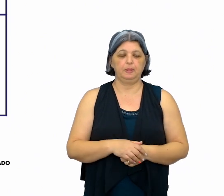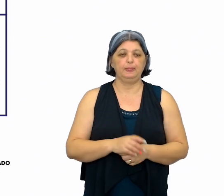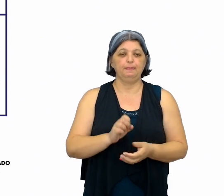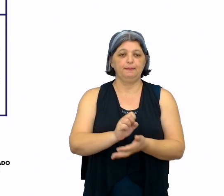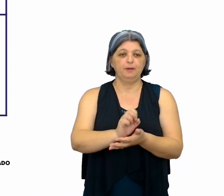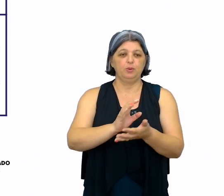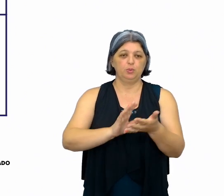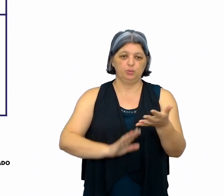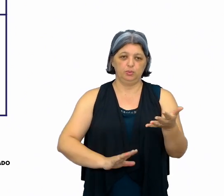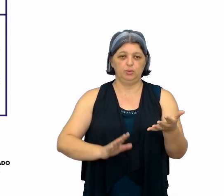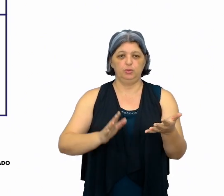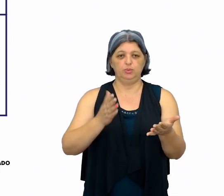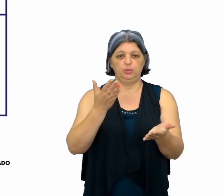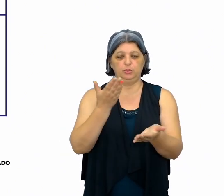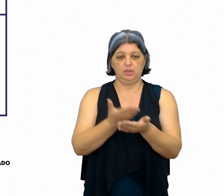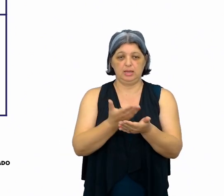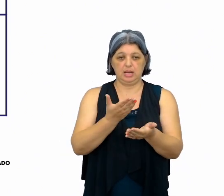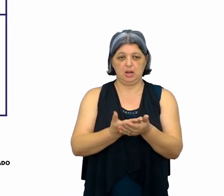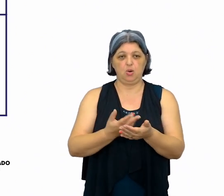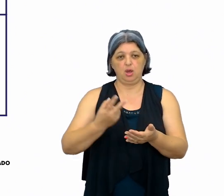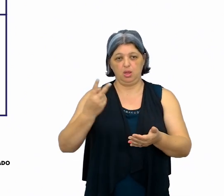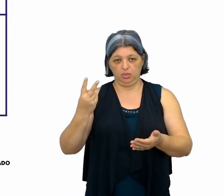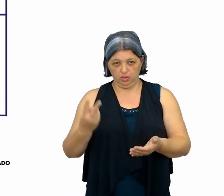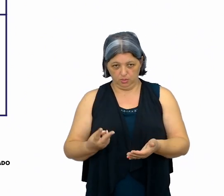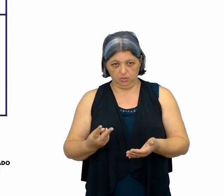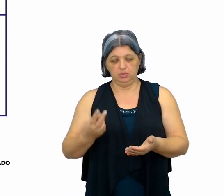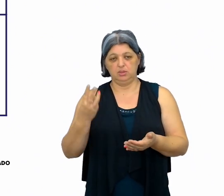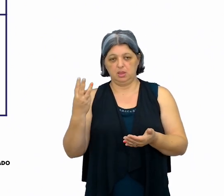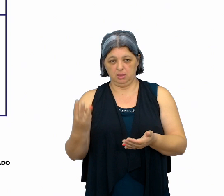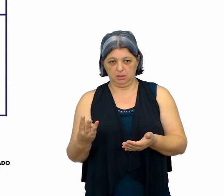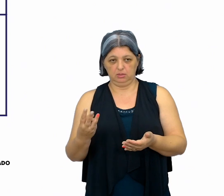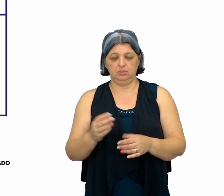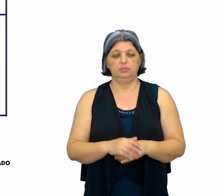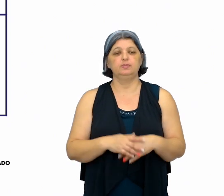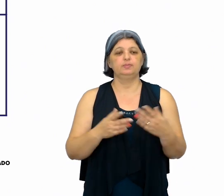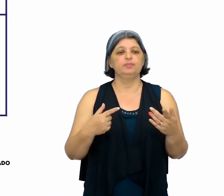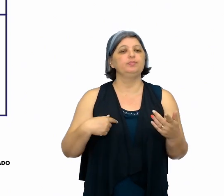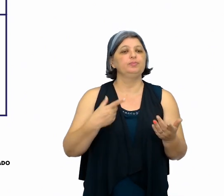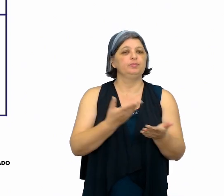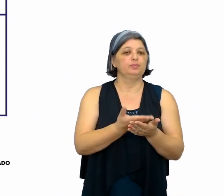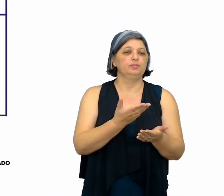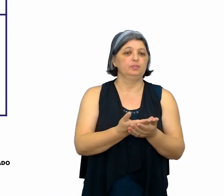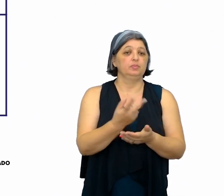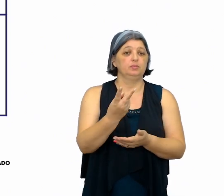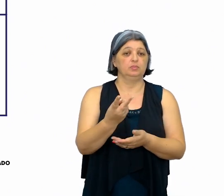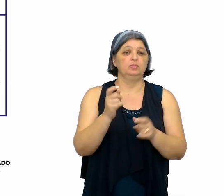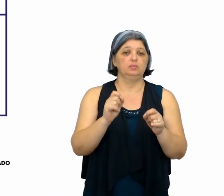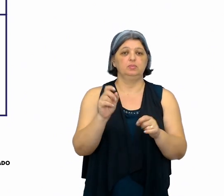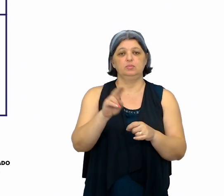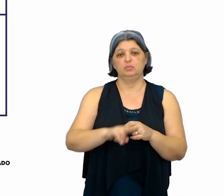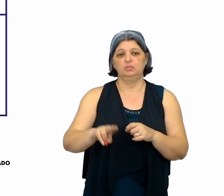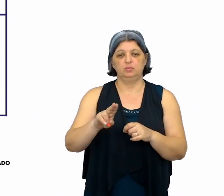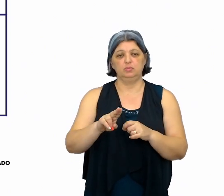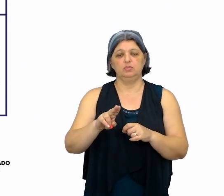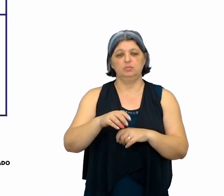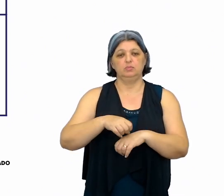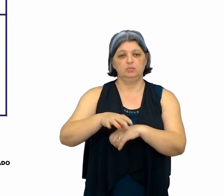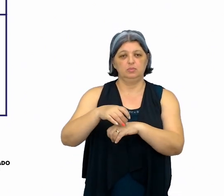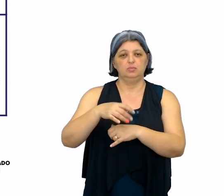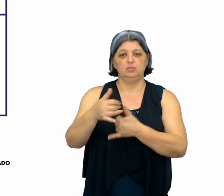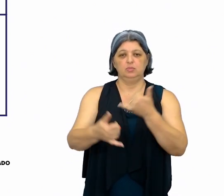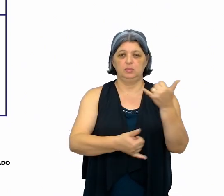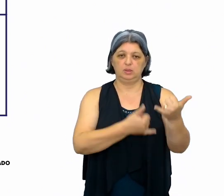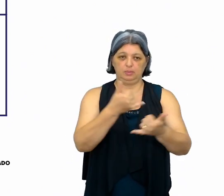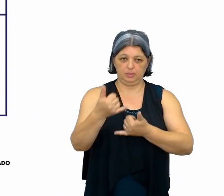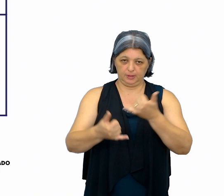e da aula 3. E o que vai ser abordado na aula 2? Para que servem as instruções dos